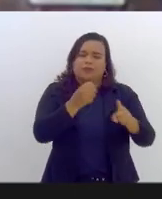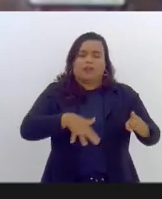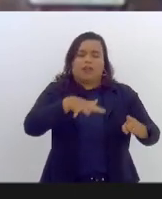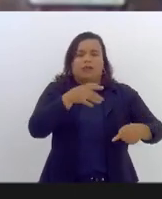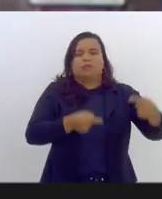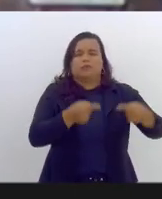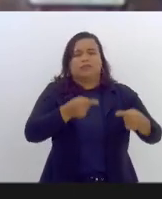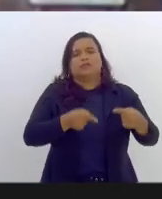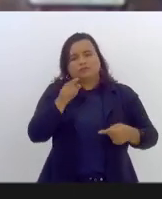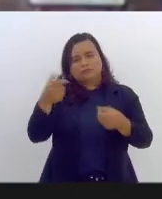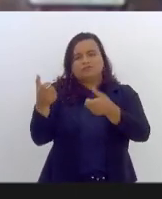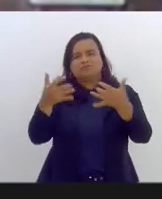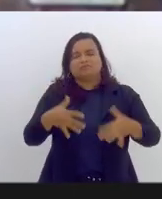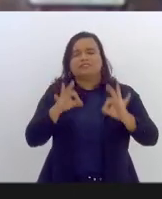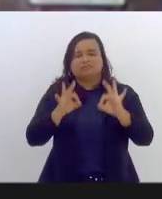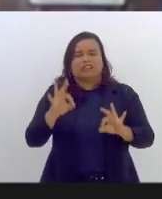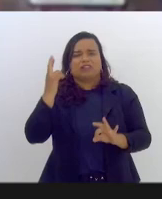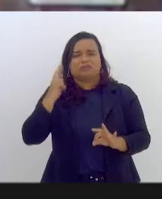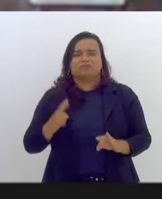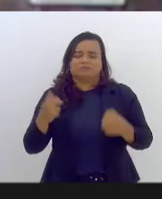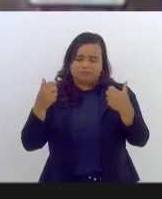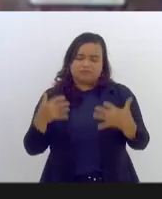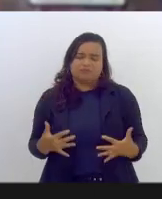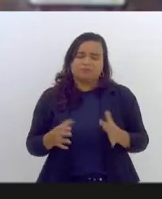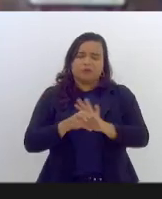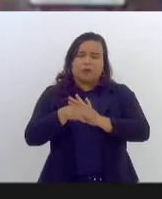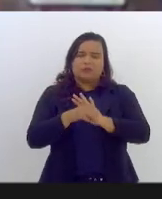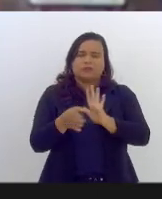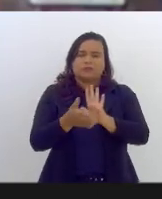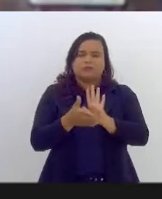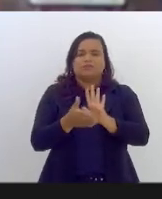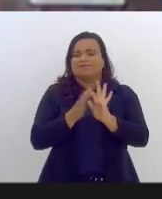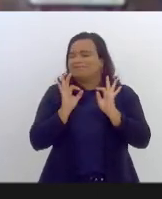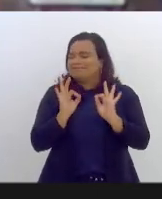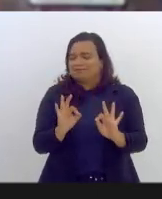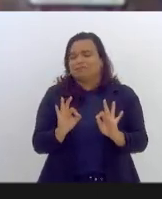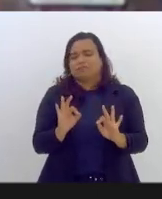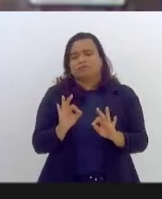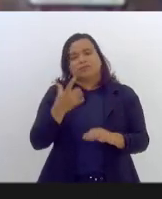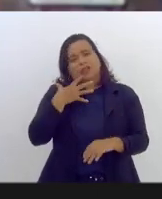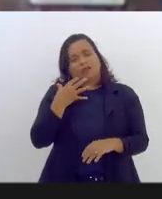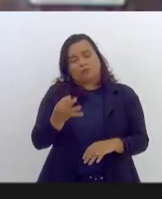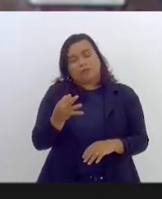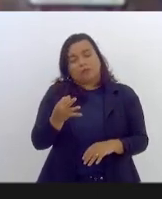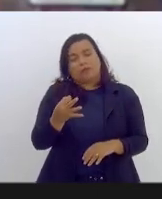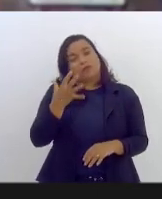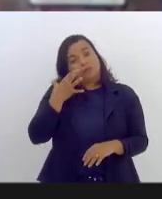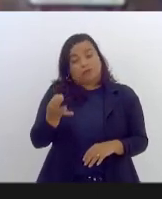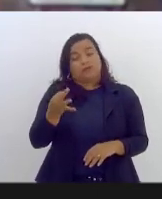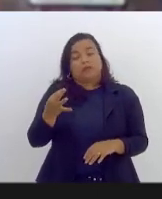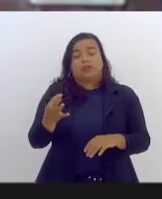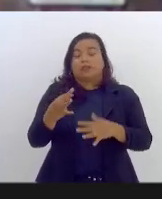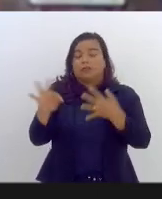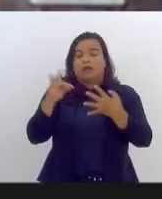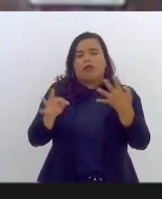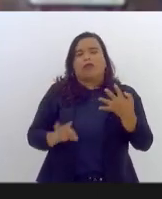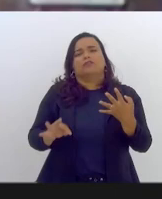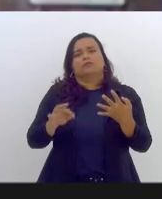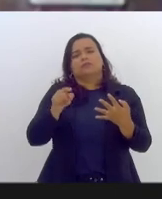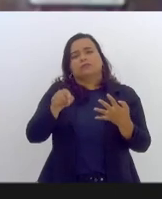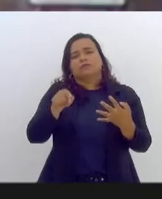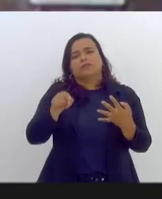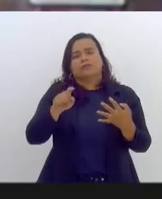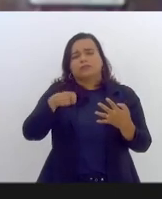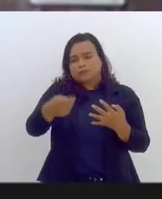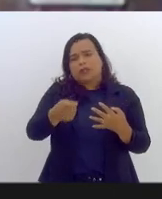bem, Renata, conceituou do ponto de vista teórico. Você que é também uma pensadora